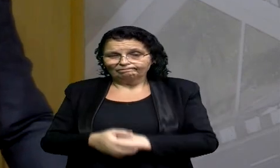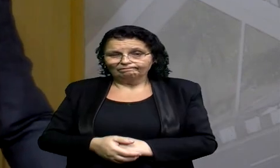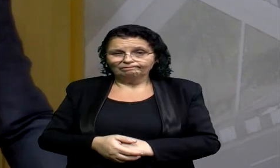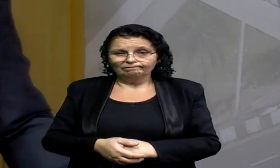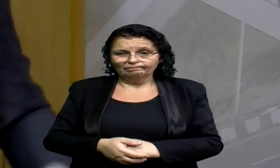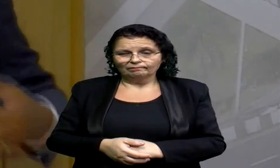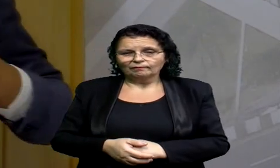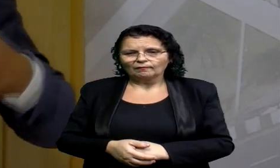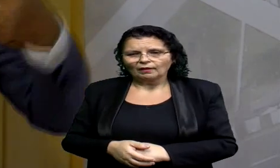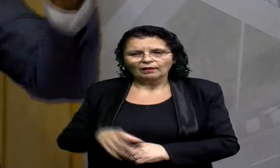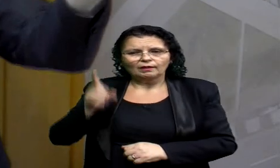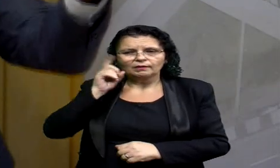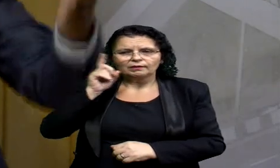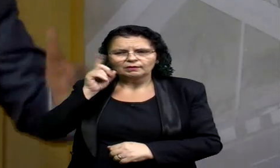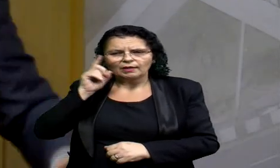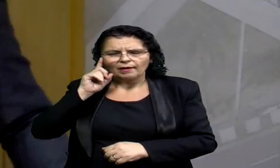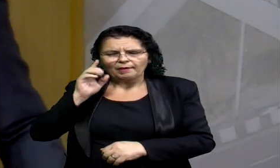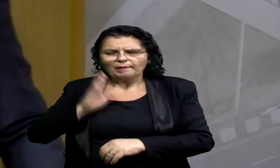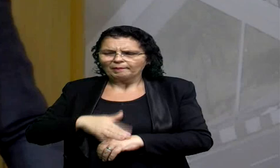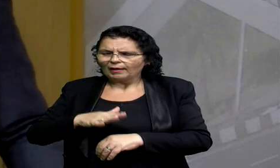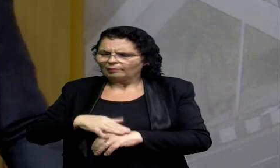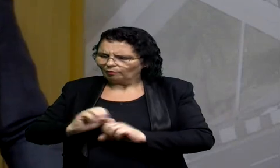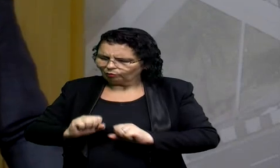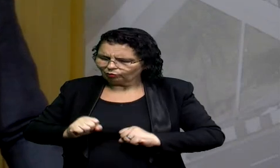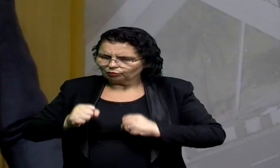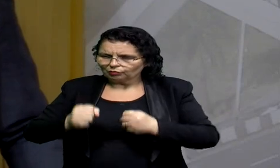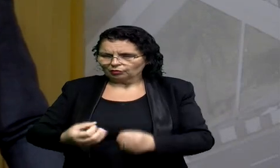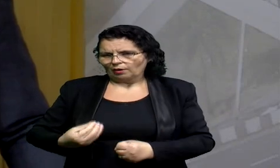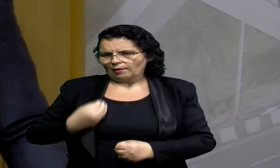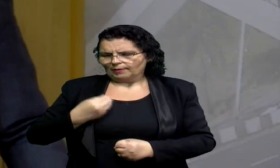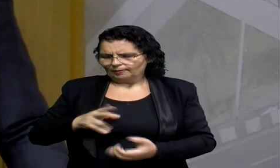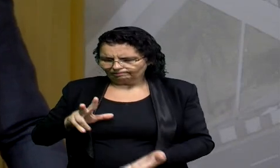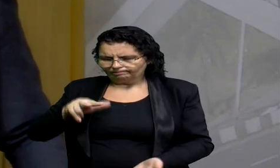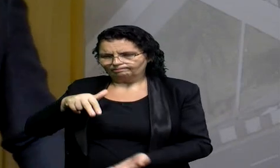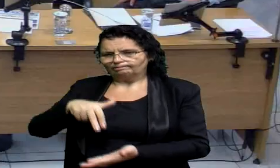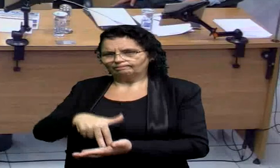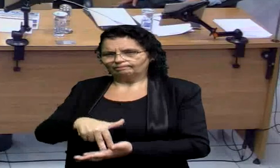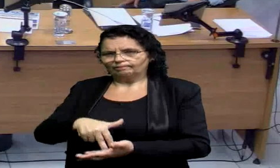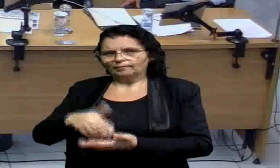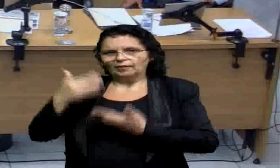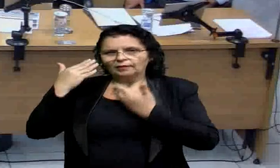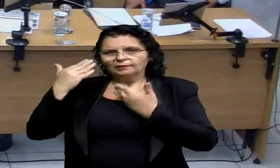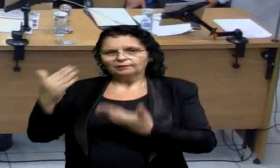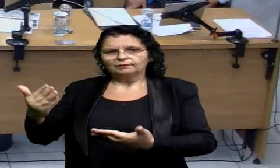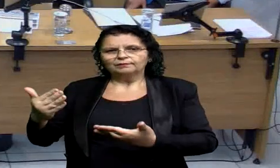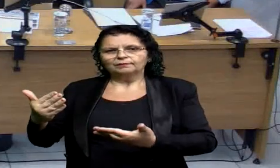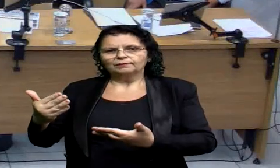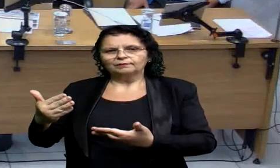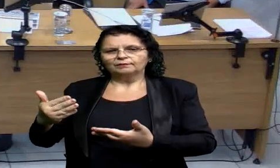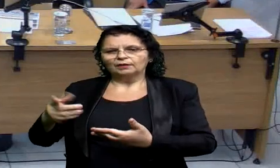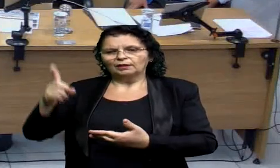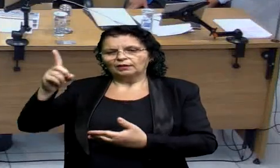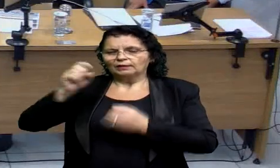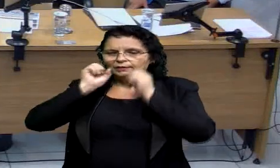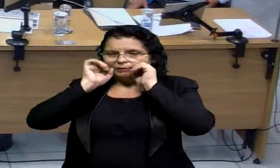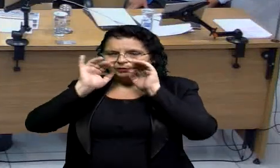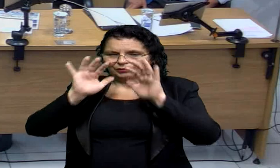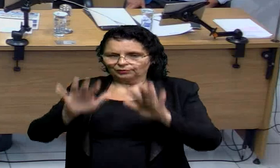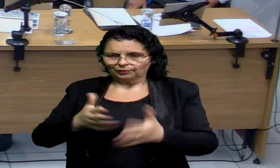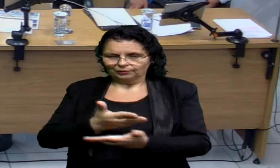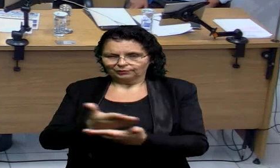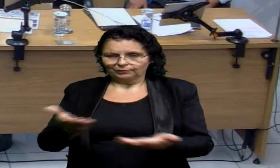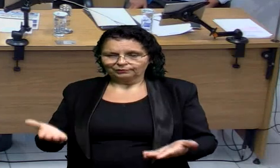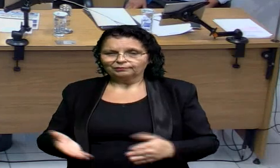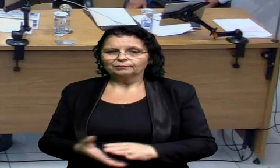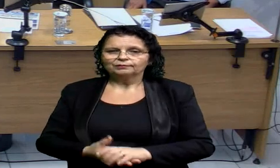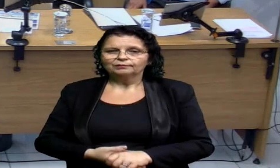nos cada dia mais nos motiva a sua presença aqui nesse plenário muito obrigado uma tarde abençoada a